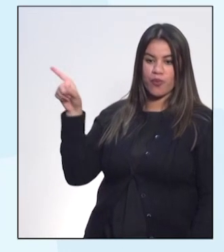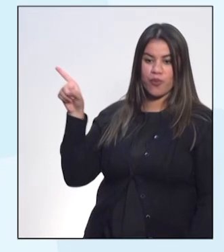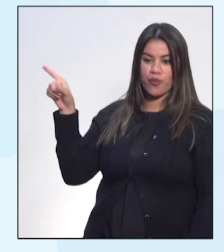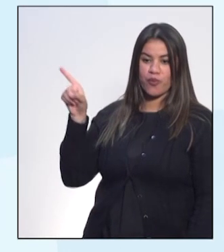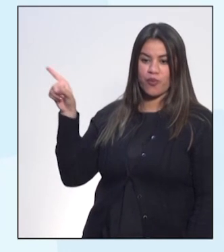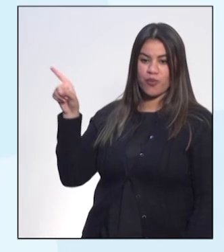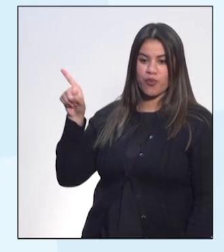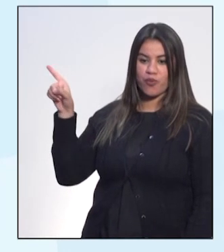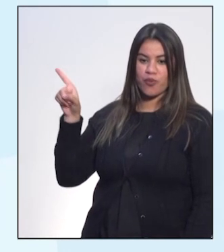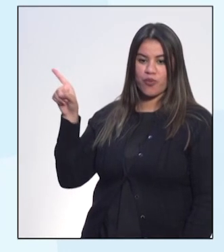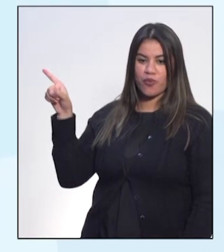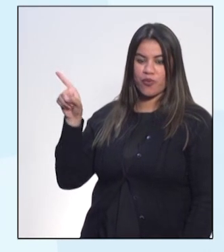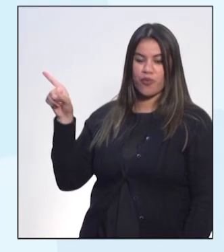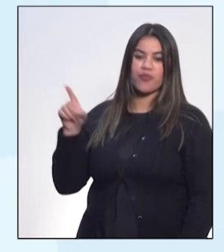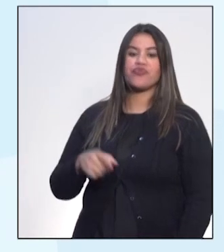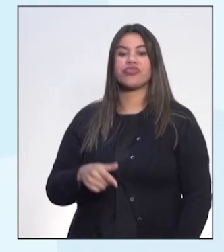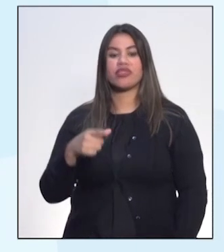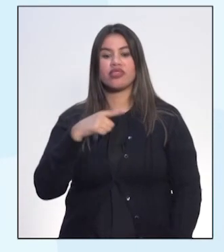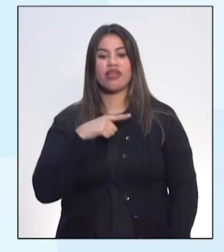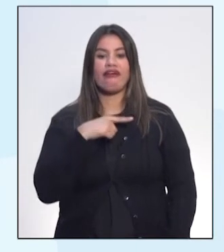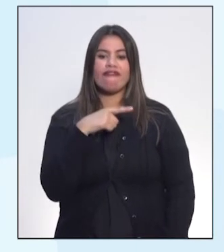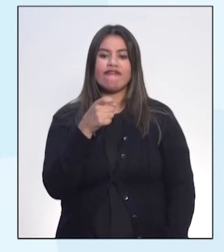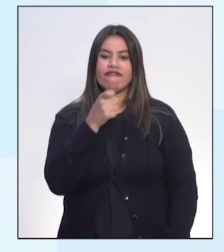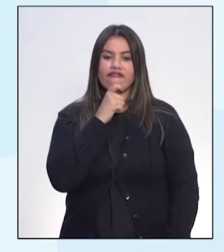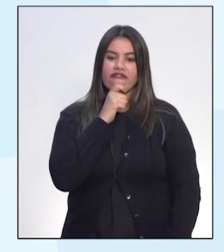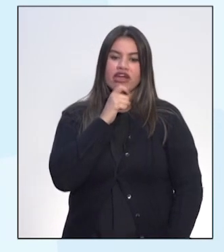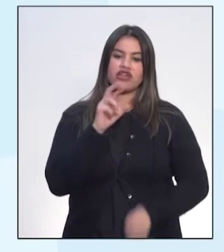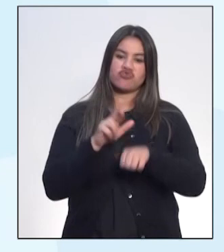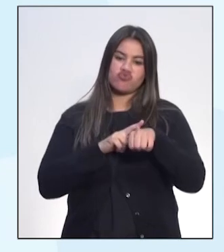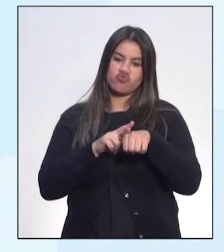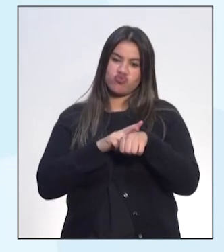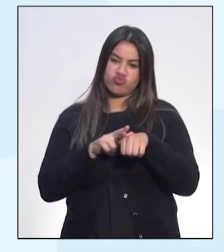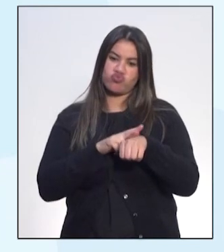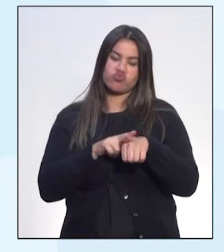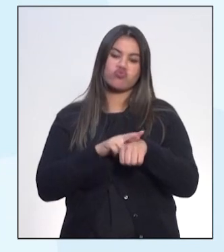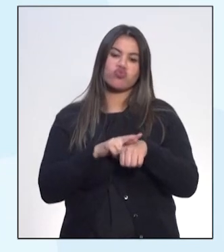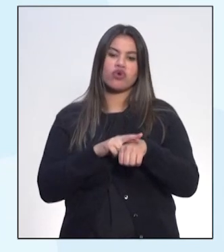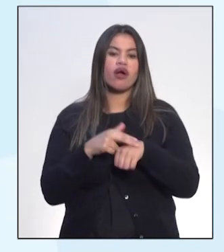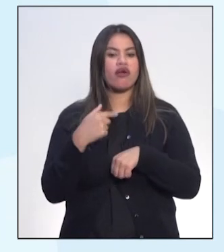2 cores, né, o verde e o roxo, o azul, não sei, conforme